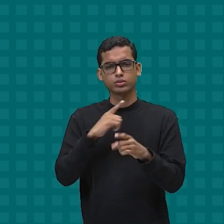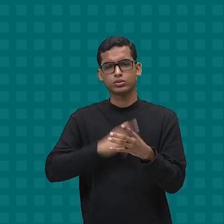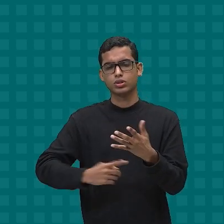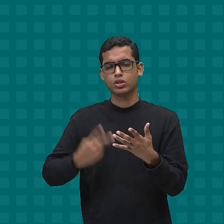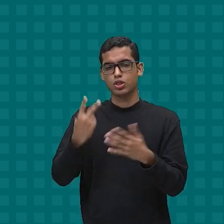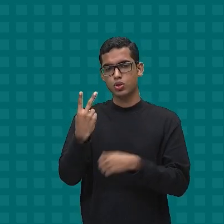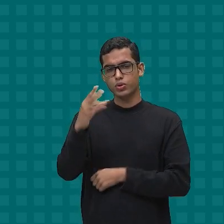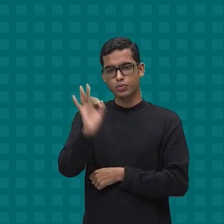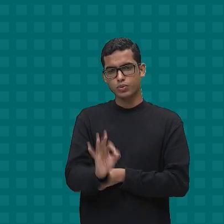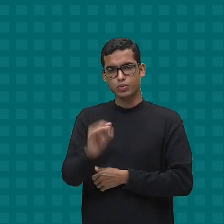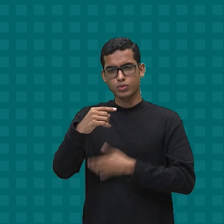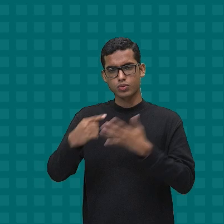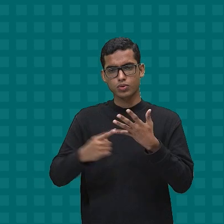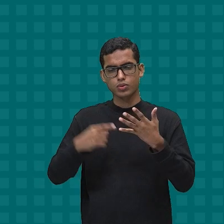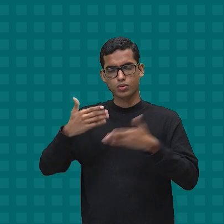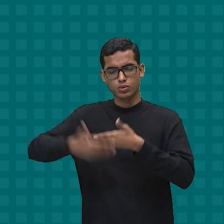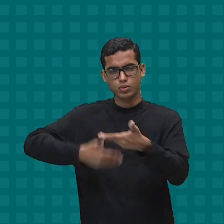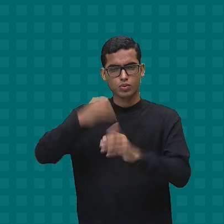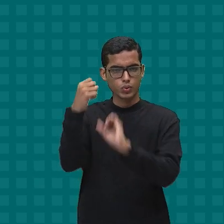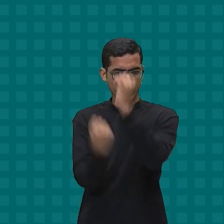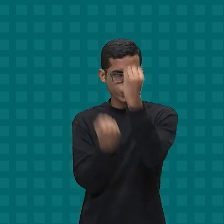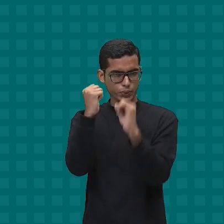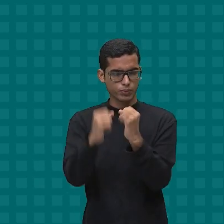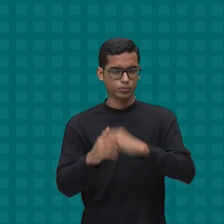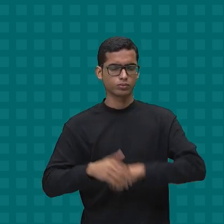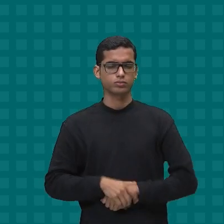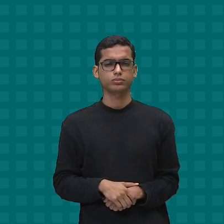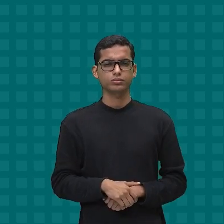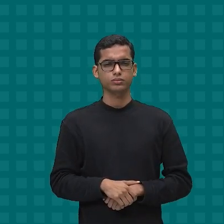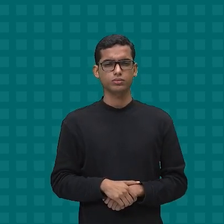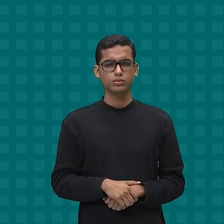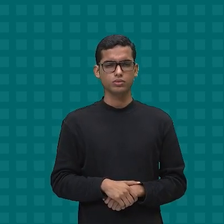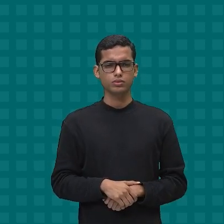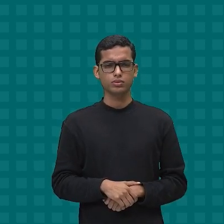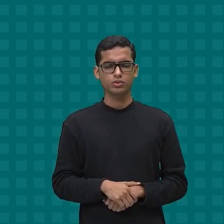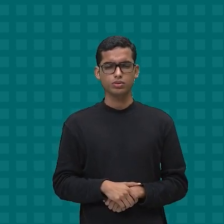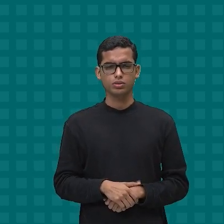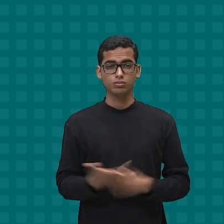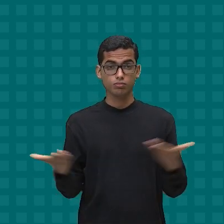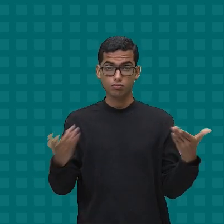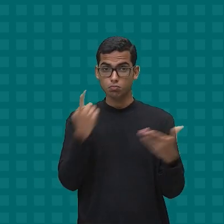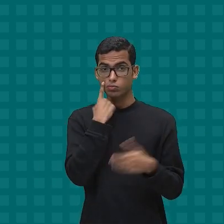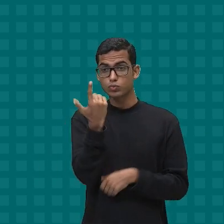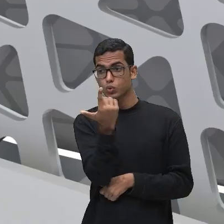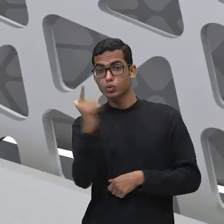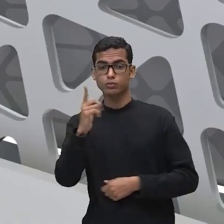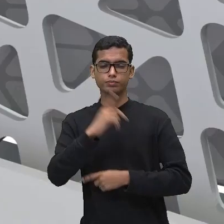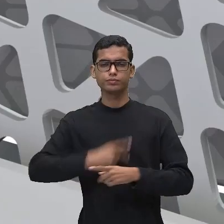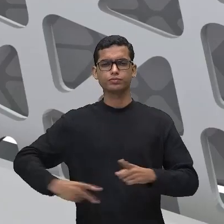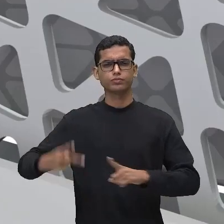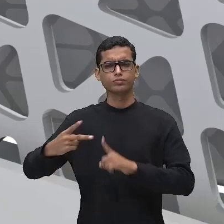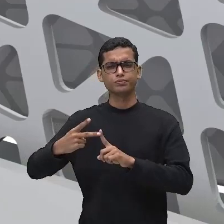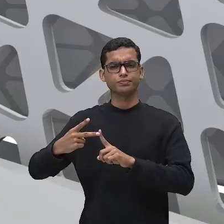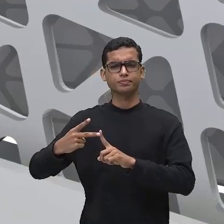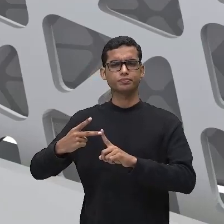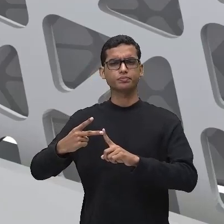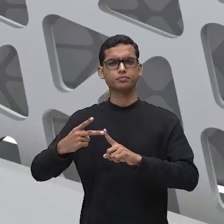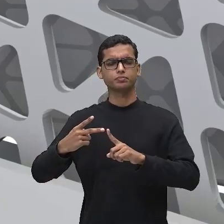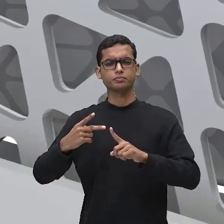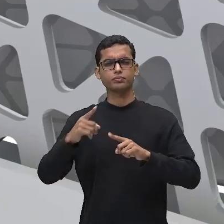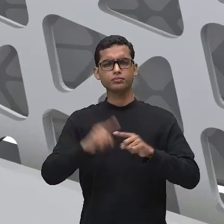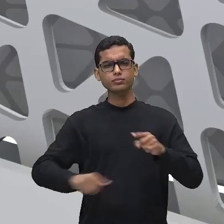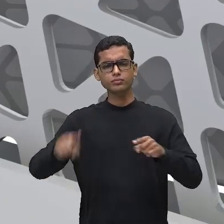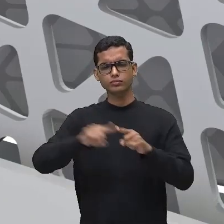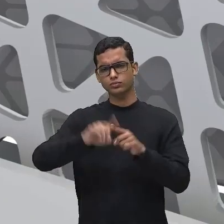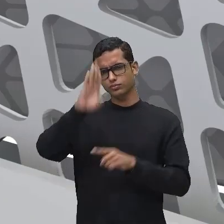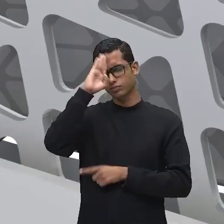2% de processos industriais. Agora a gente vai ver um gráfico das principais fontes